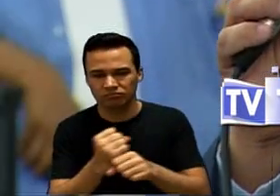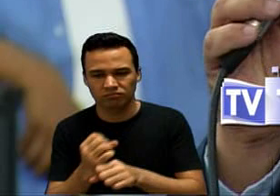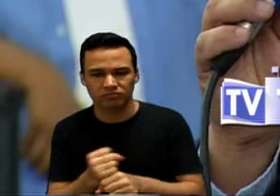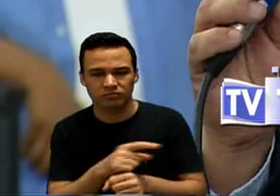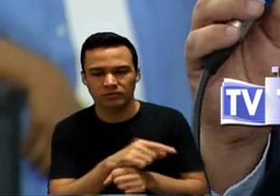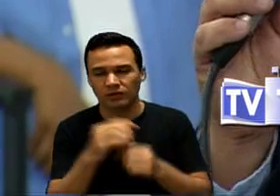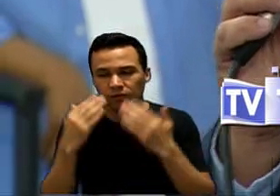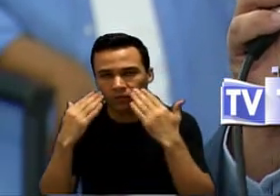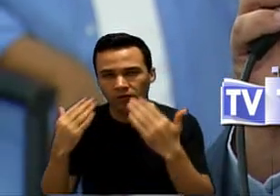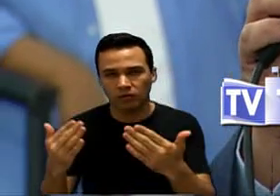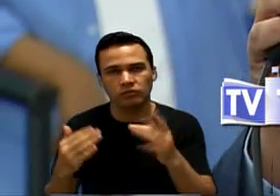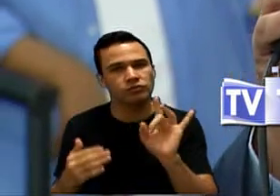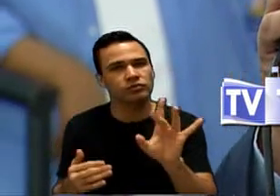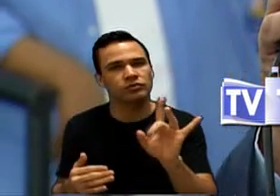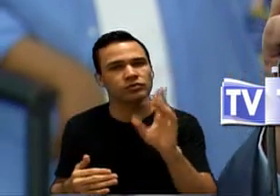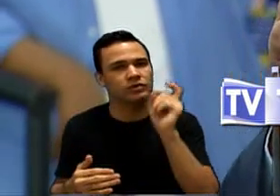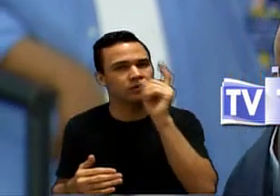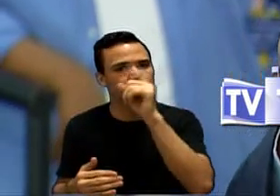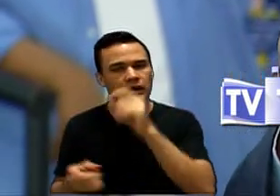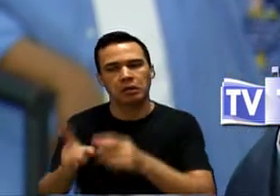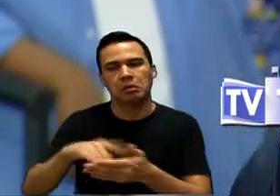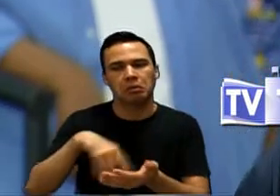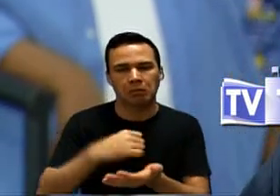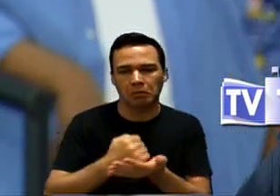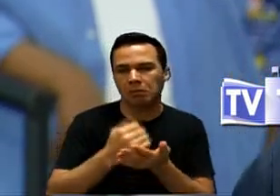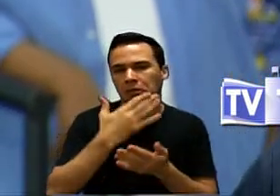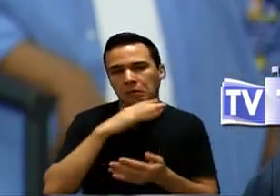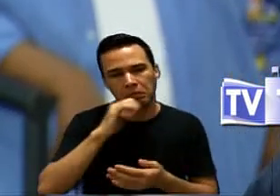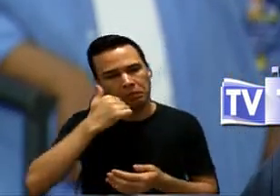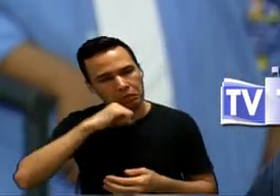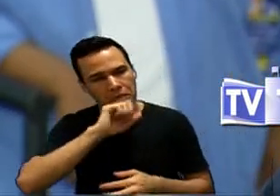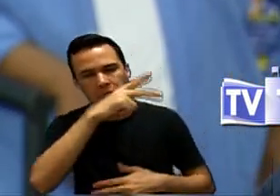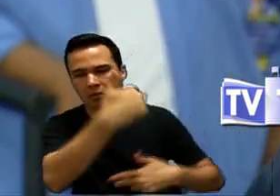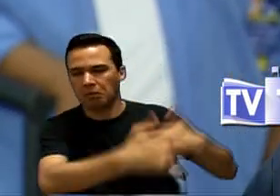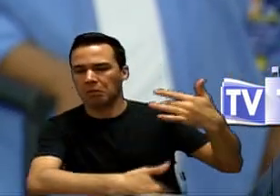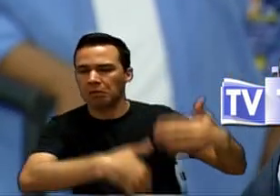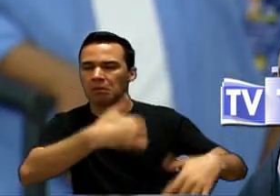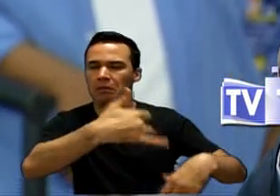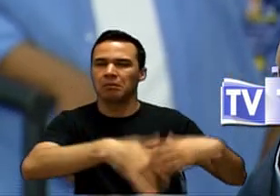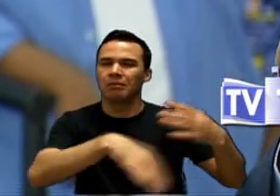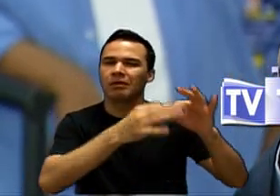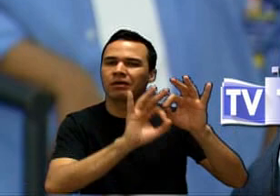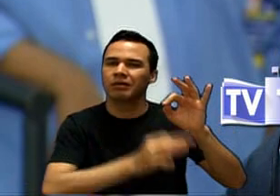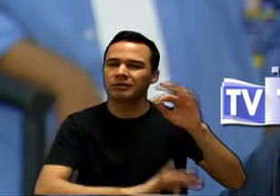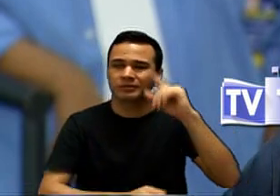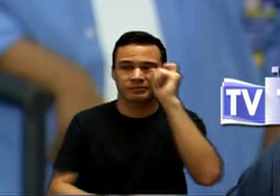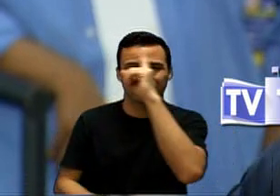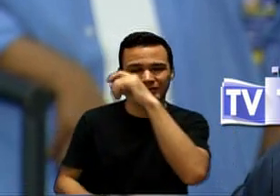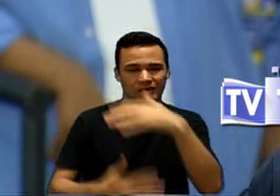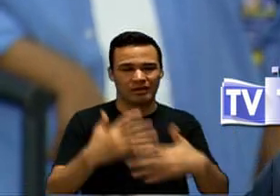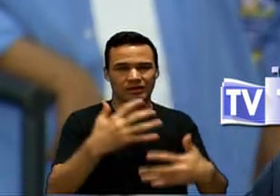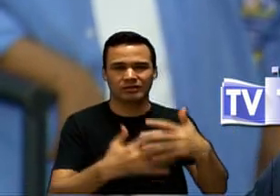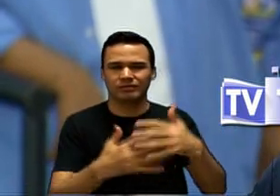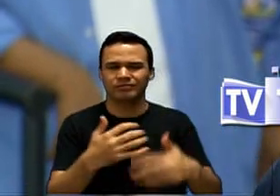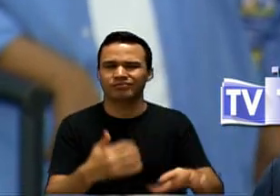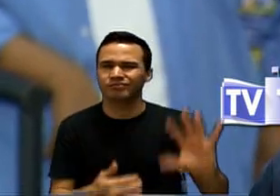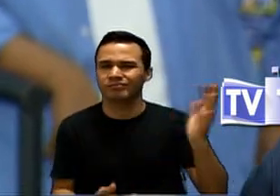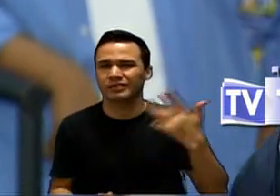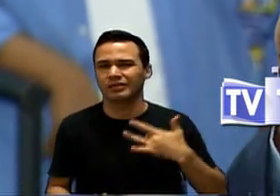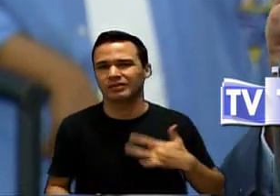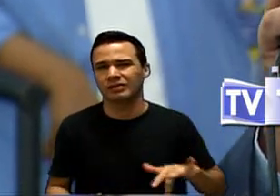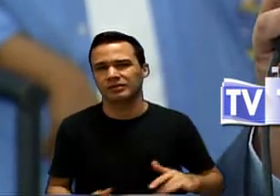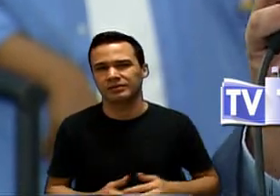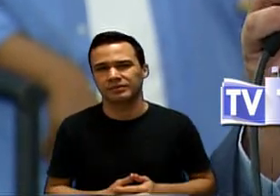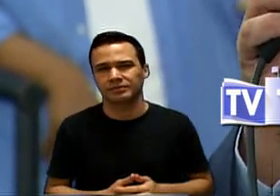lá, apresentaram, só colocaram dificuldade, precisa do documento do seu pai, da sua mãe, não sei de quem, não sei de quem, não sei de quem, todas as dificuldades e numa tragédia que ocorreu com